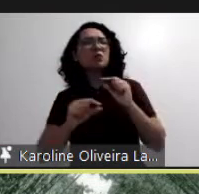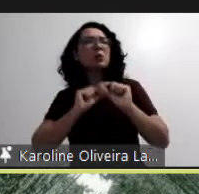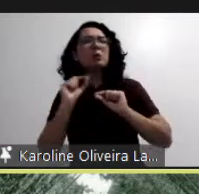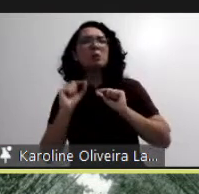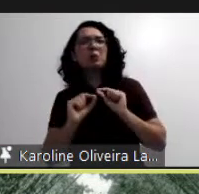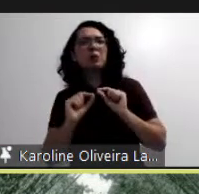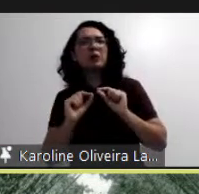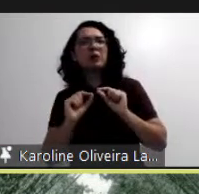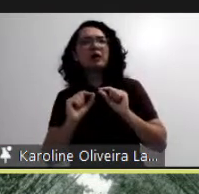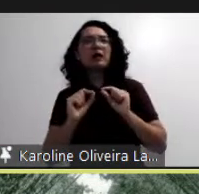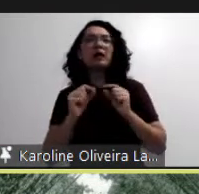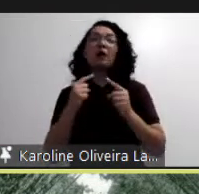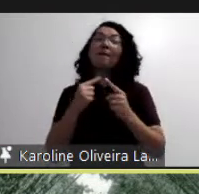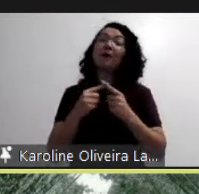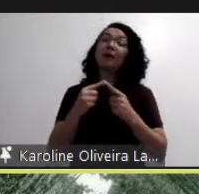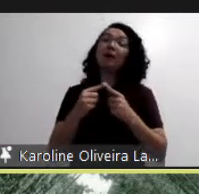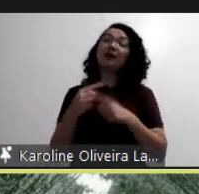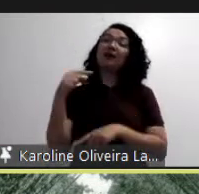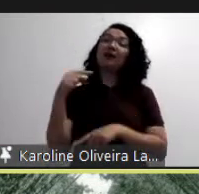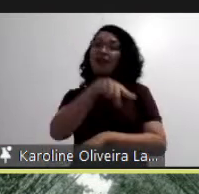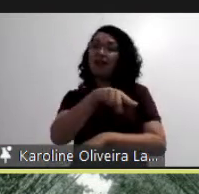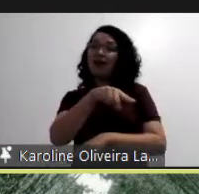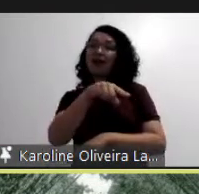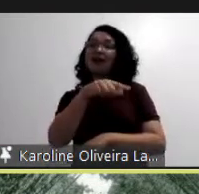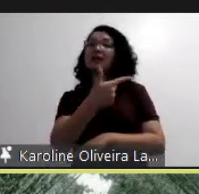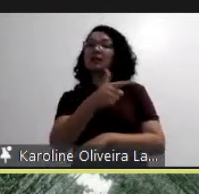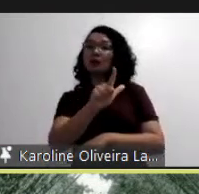E no final,